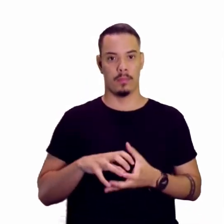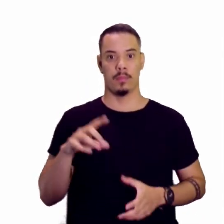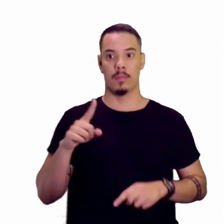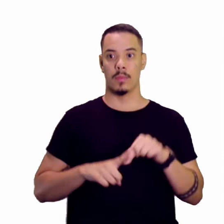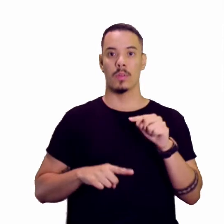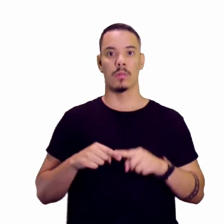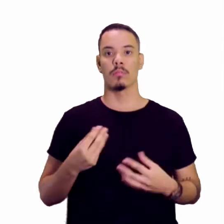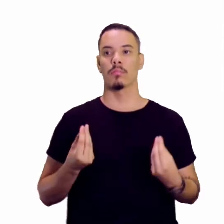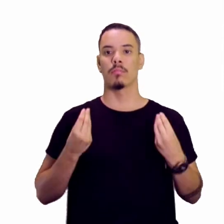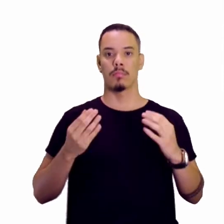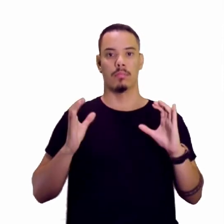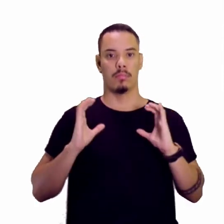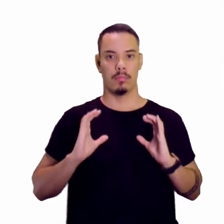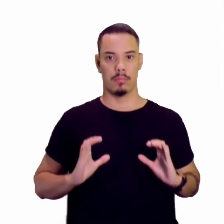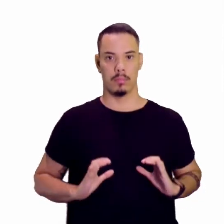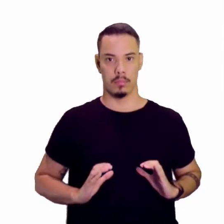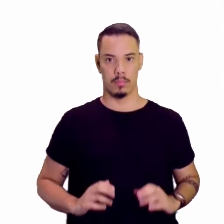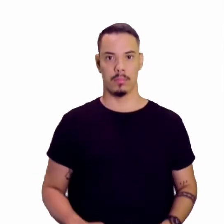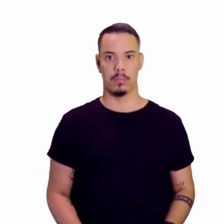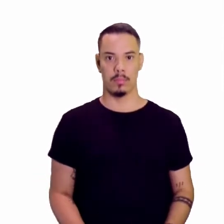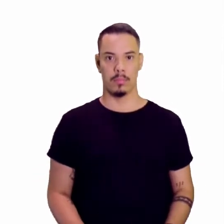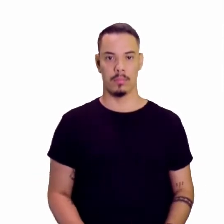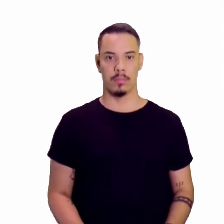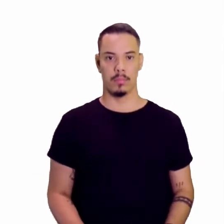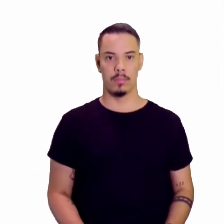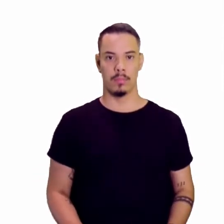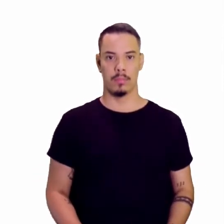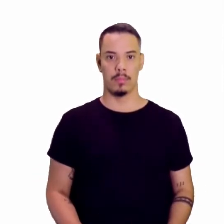se comportam às vezes? Olha lá, ó.